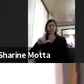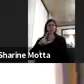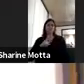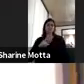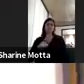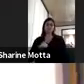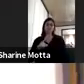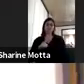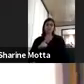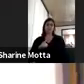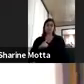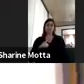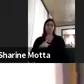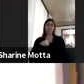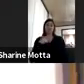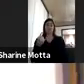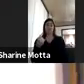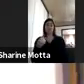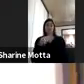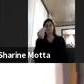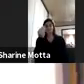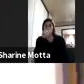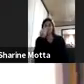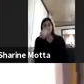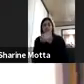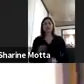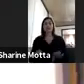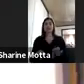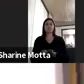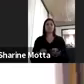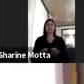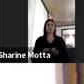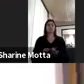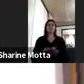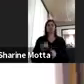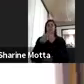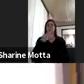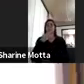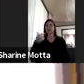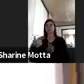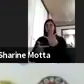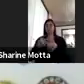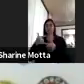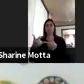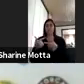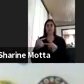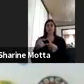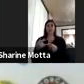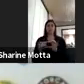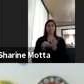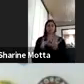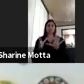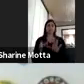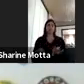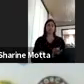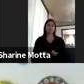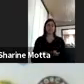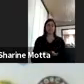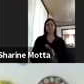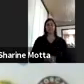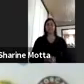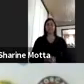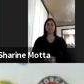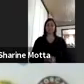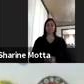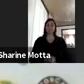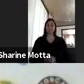tolerância com tratar pessoas humanas de maneira vil, principalmente no campo. E também, veja bem, doutora,